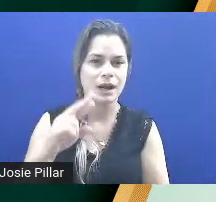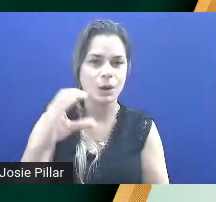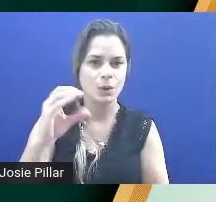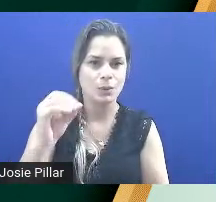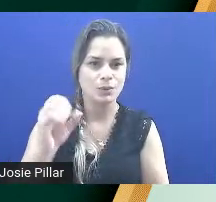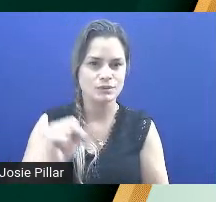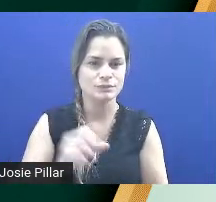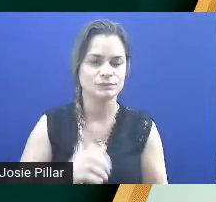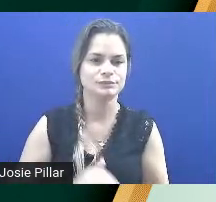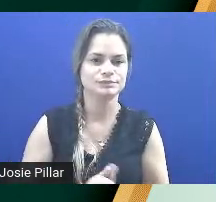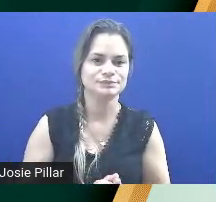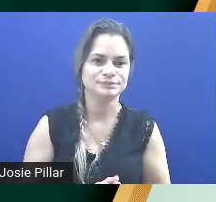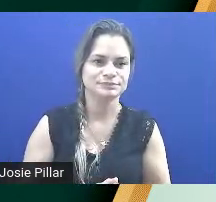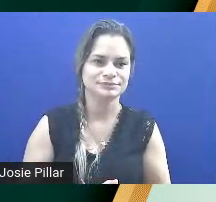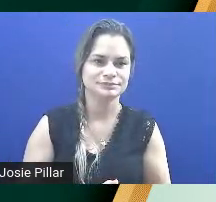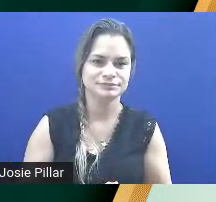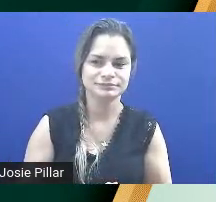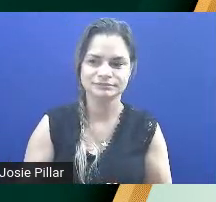Azevedo.